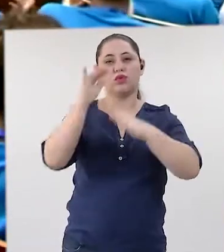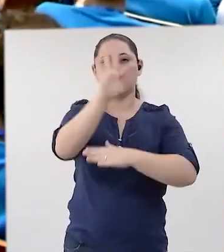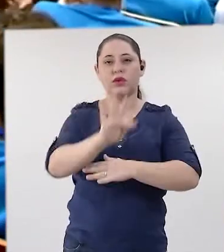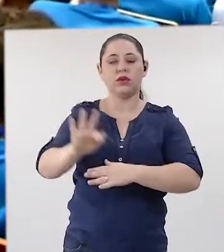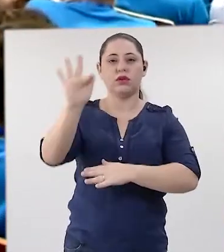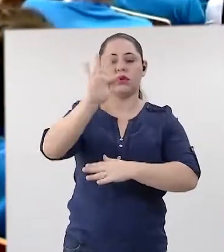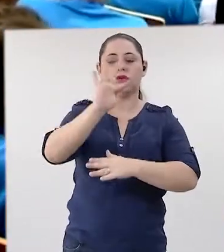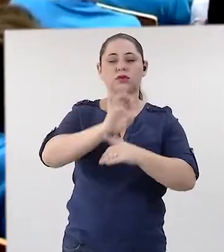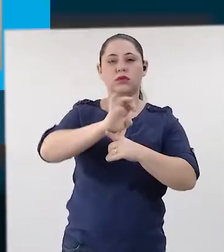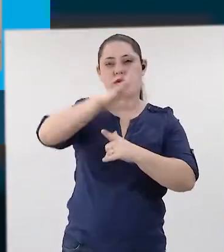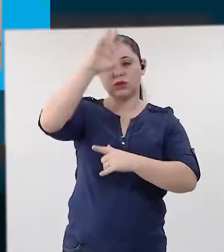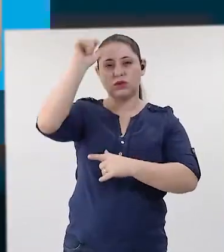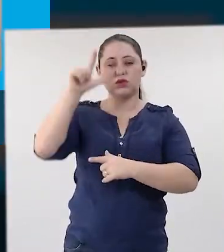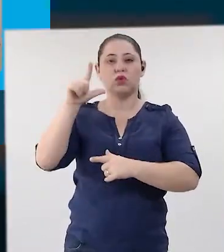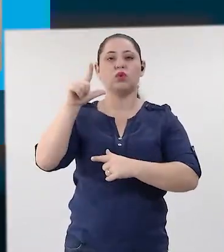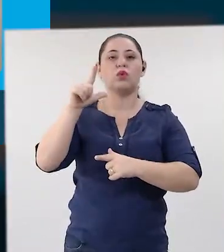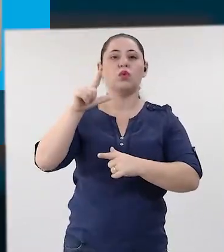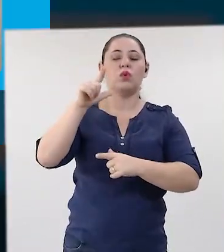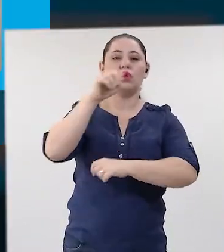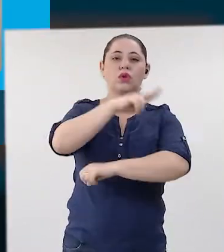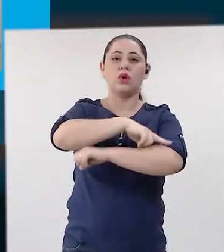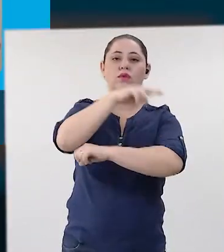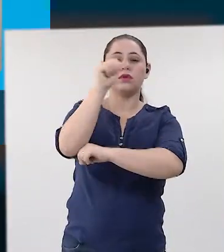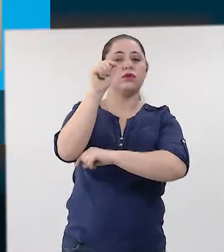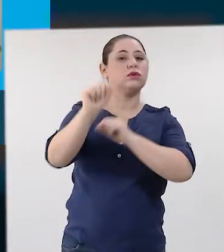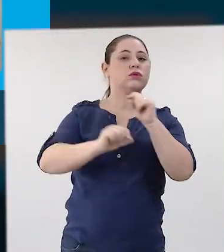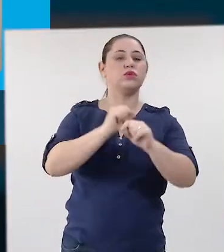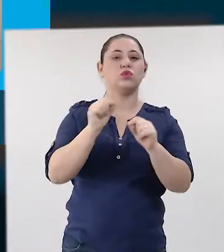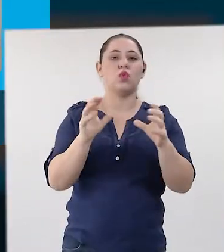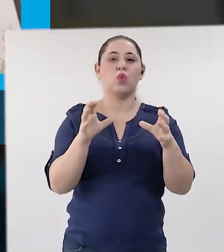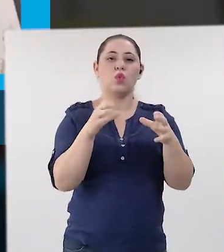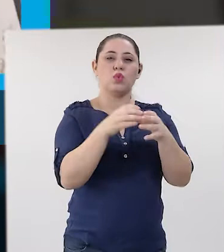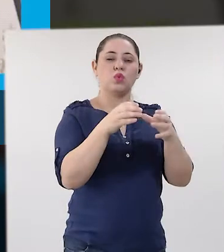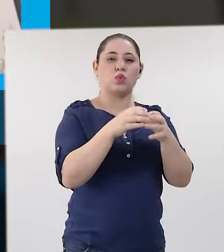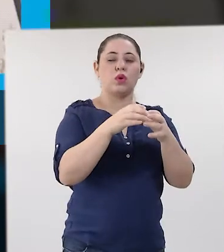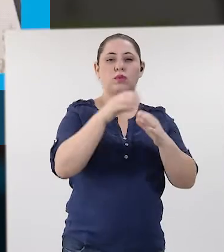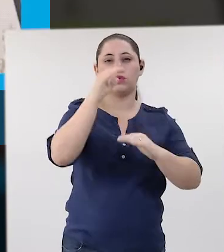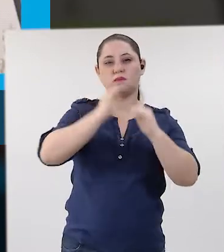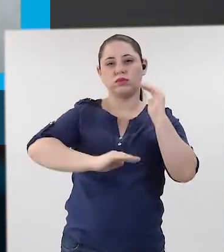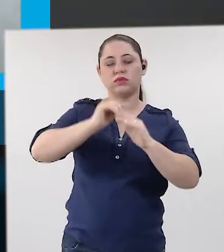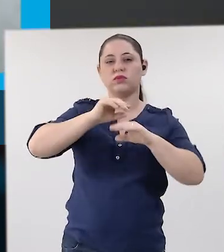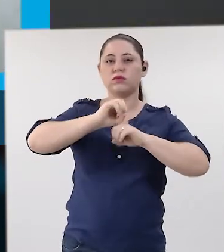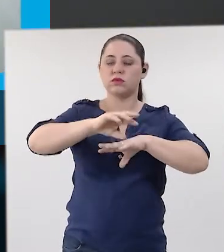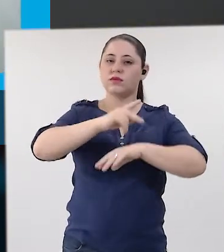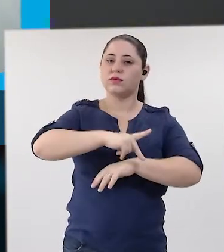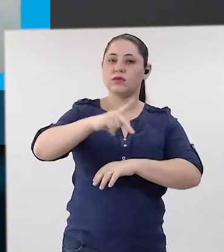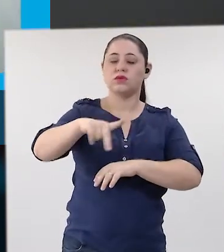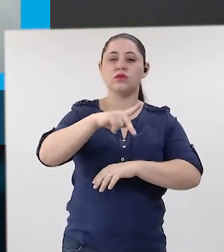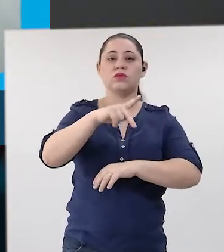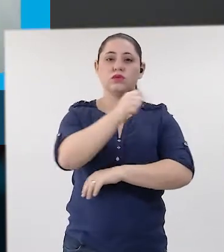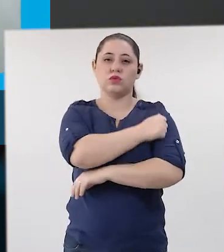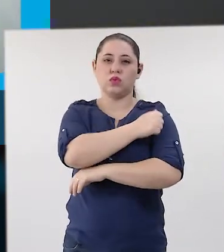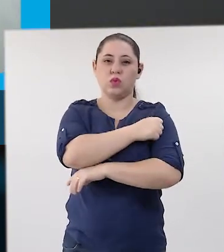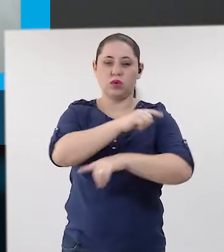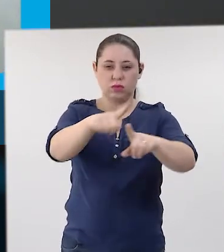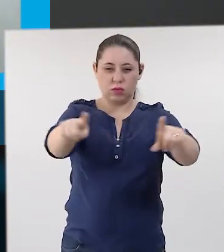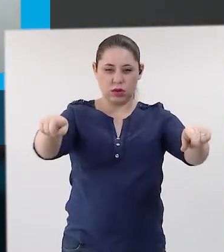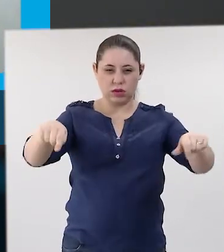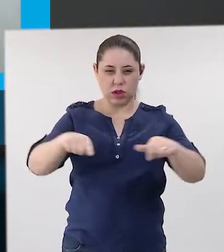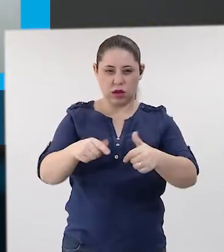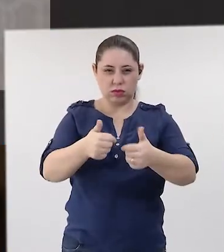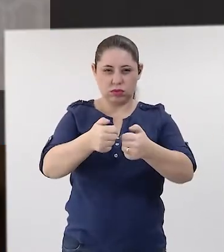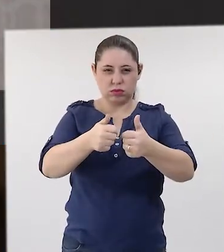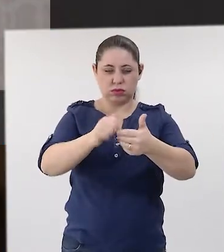Federal de Mato Grosso do Sul, em Nova Andradina, e que reúne professores e estudantes numa sala de aula